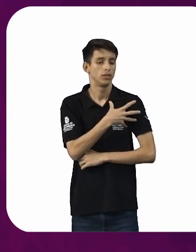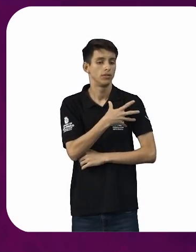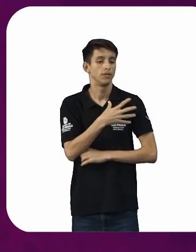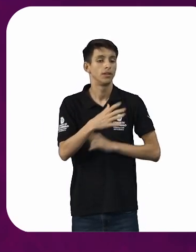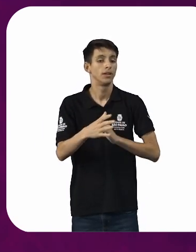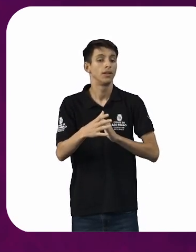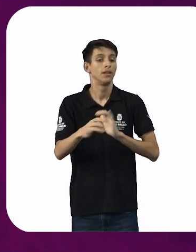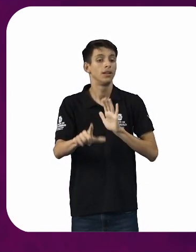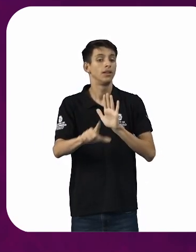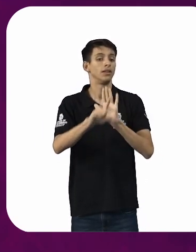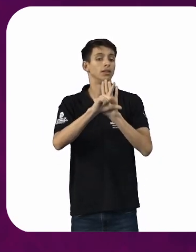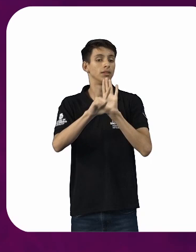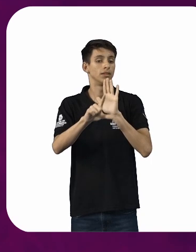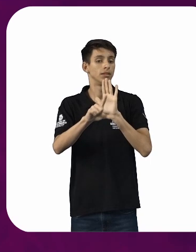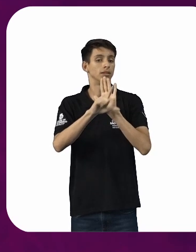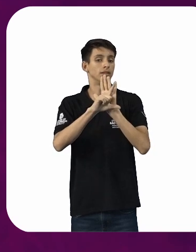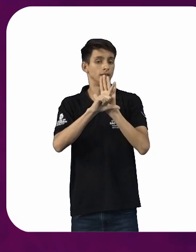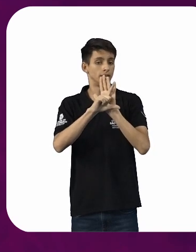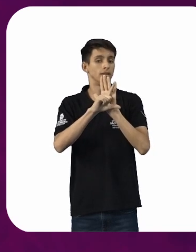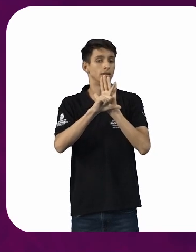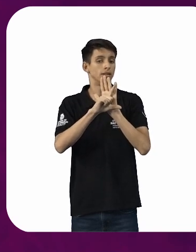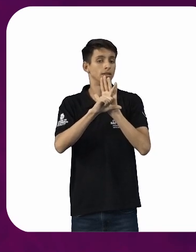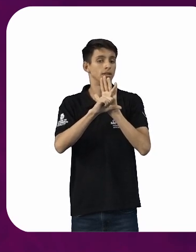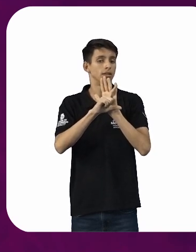que traz e trata